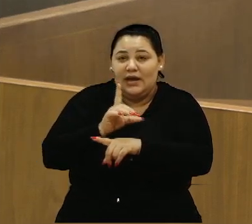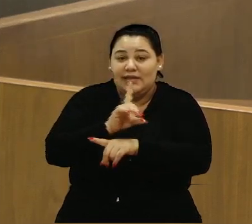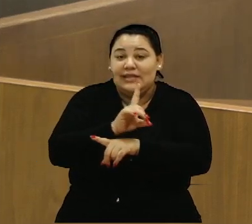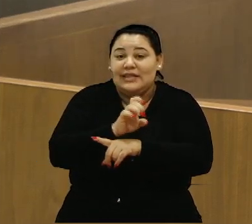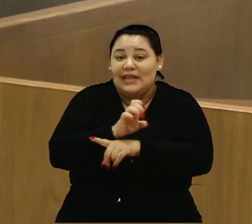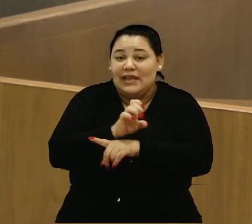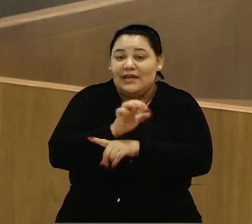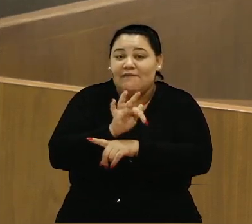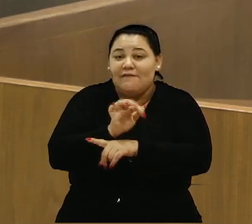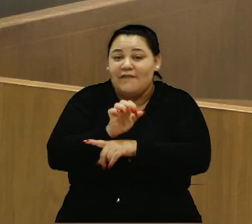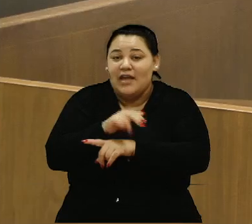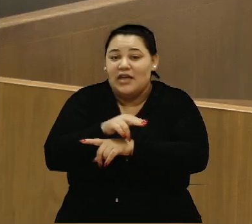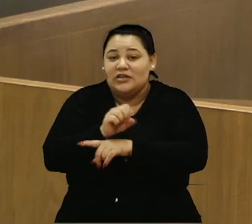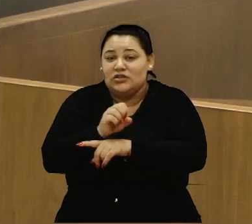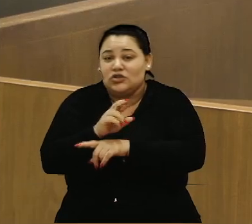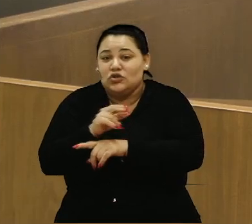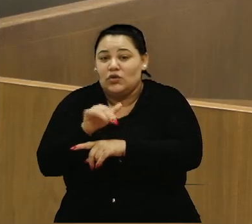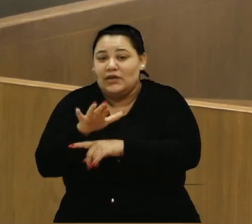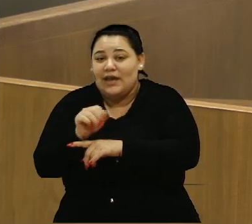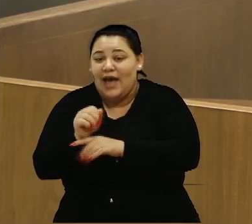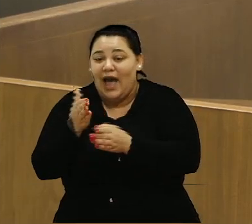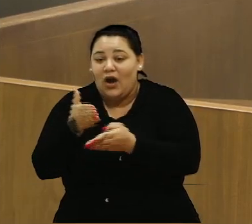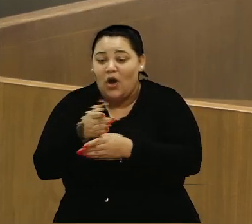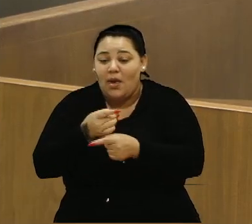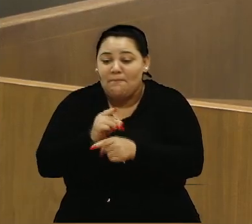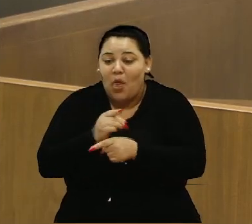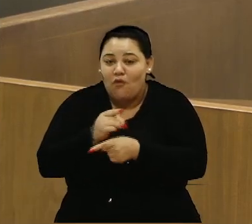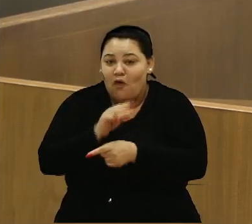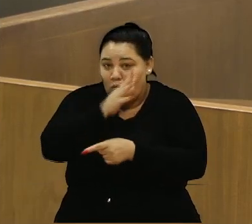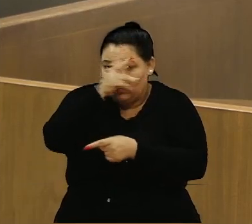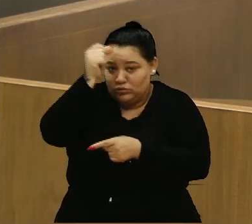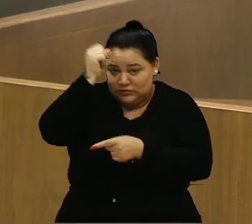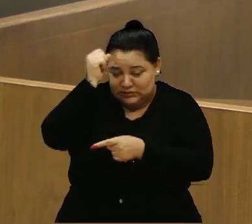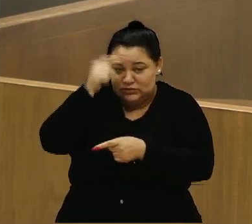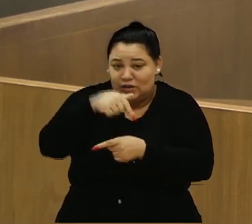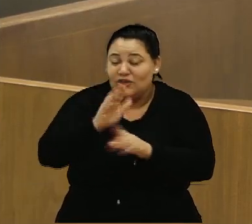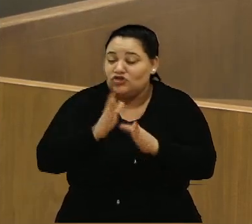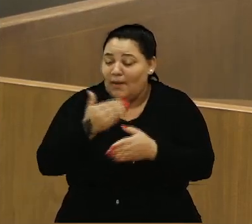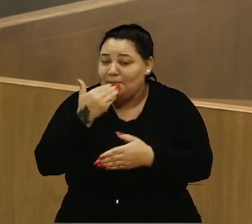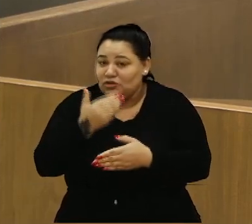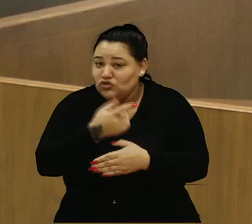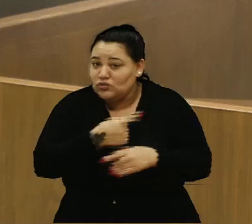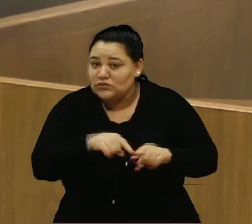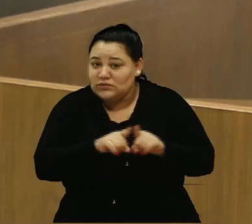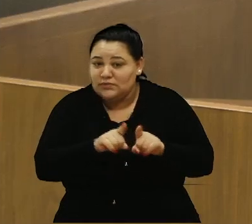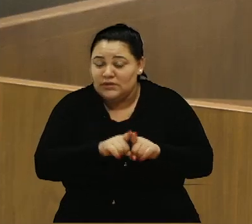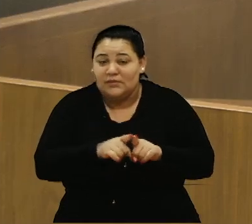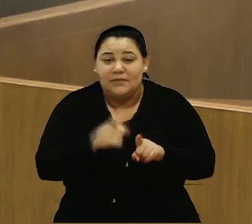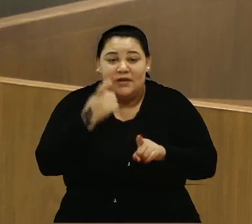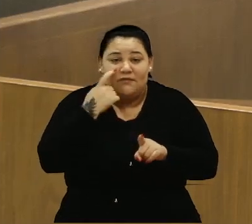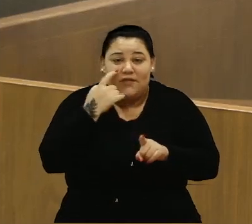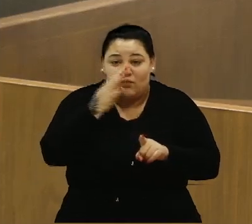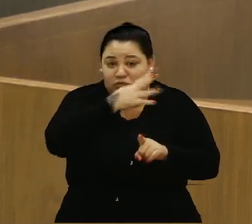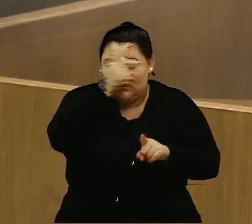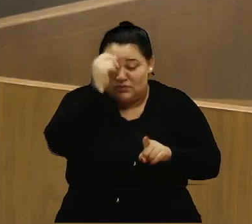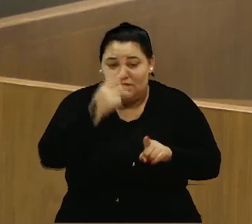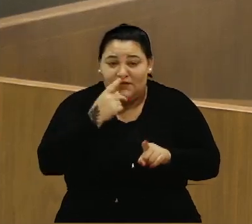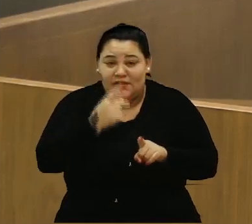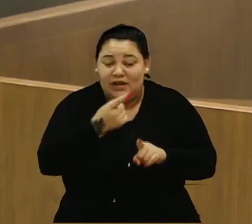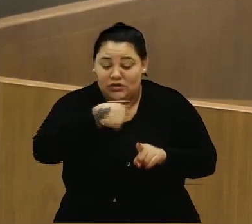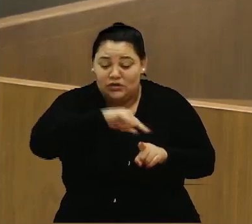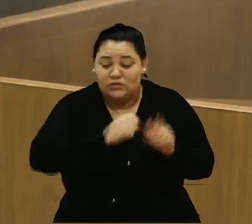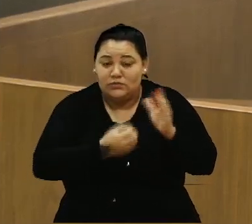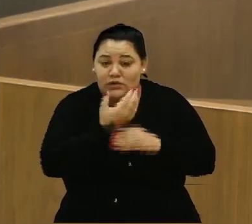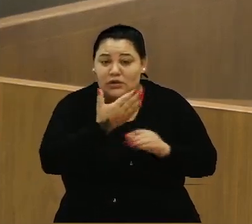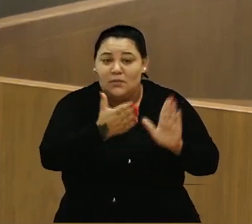defensoria agora provocou o município, né? Ela disse que provocou o município para justamente ver o que o município vai dizer, e nós estamos propondo aqui